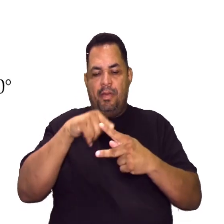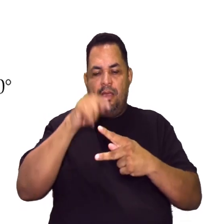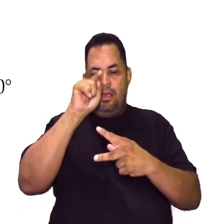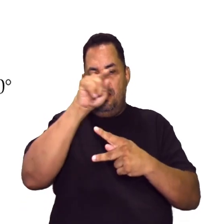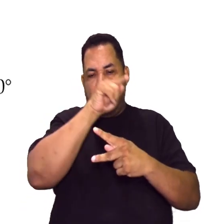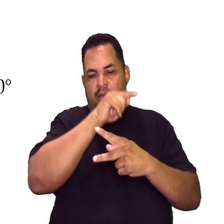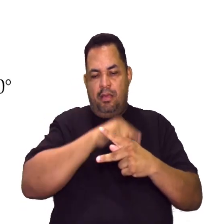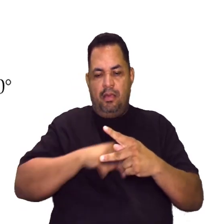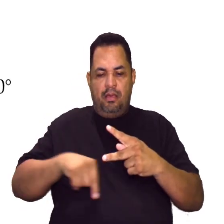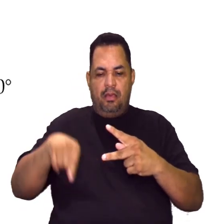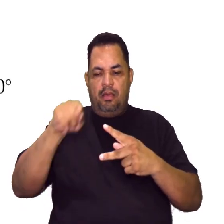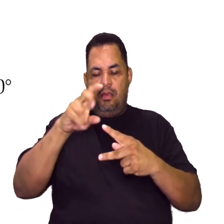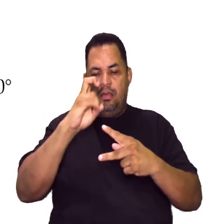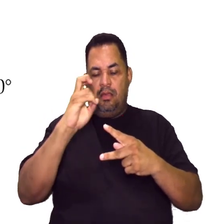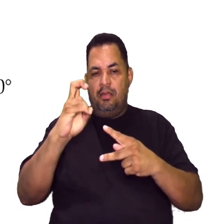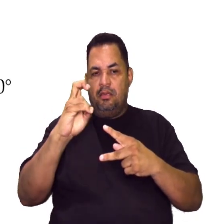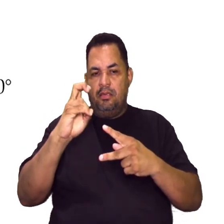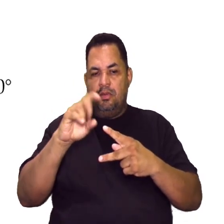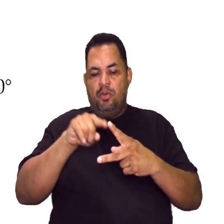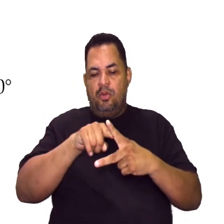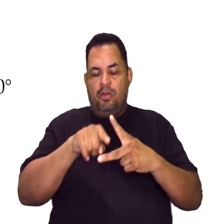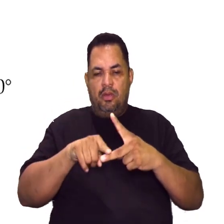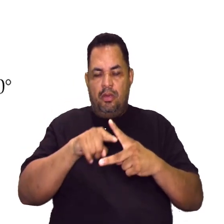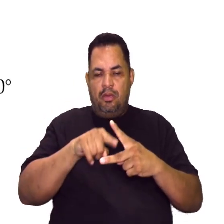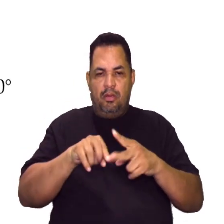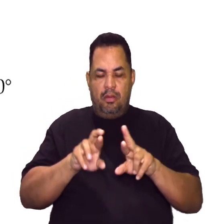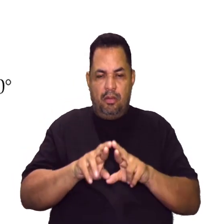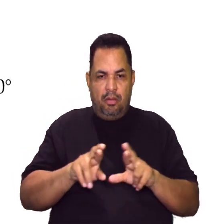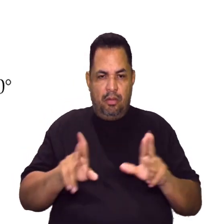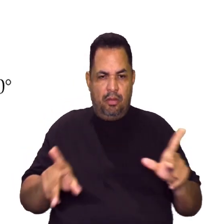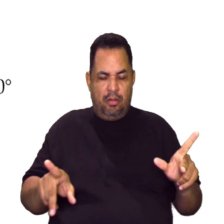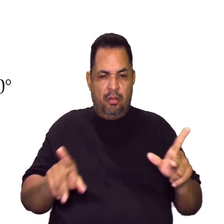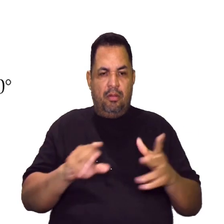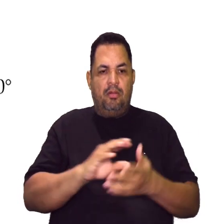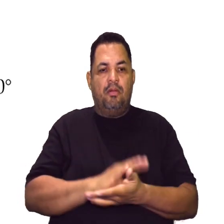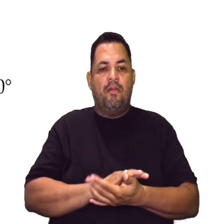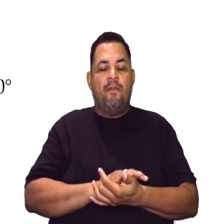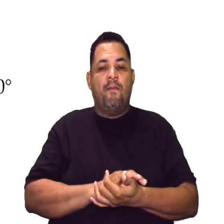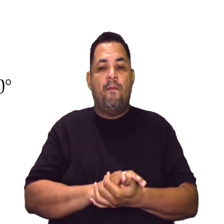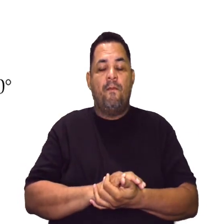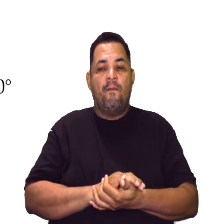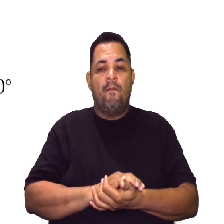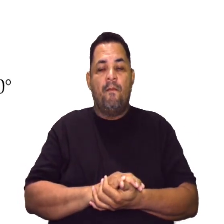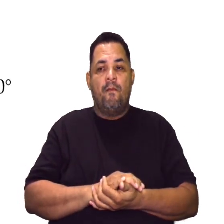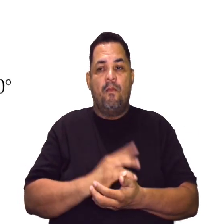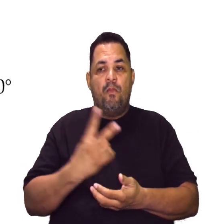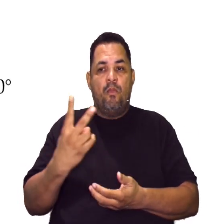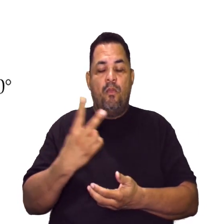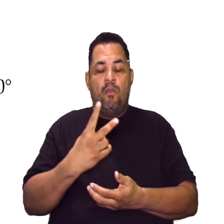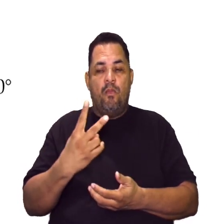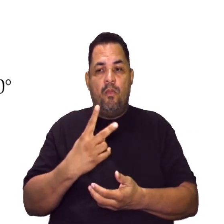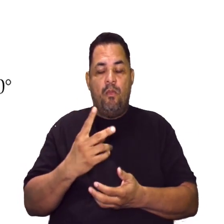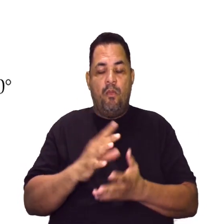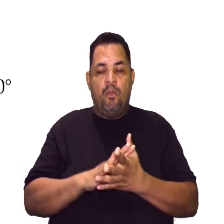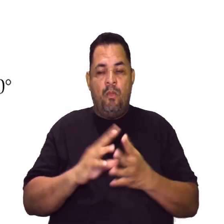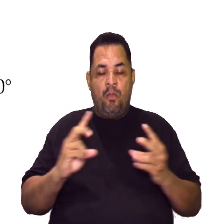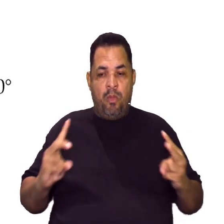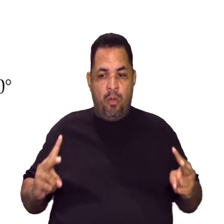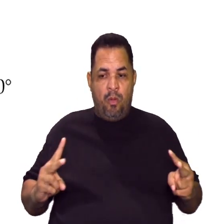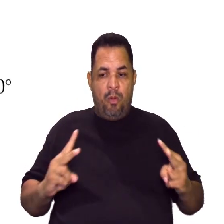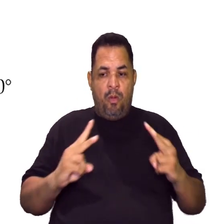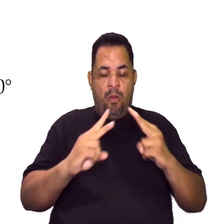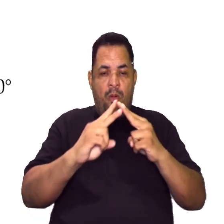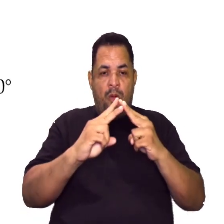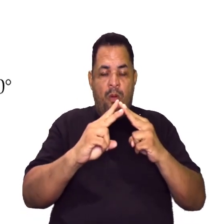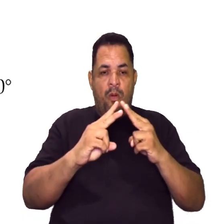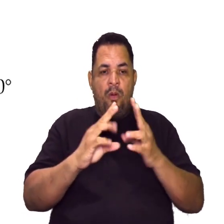porém apresentando ângulos diferentes. Aí você chama isso de bipirâmide trigonal